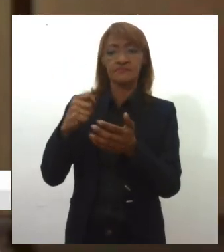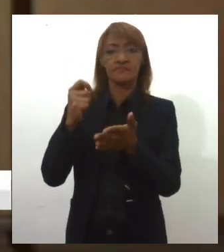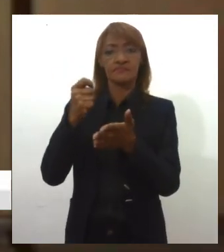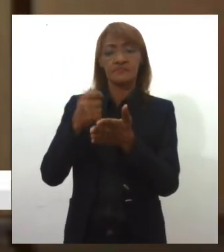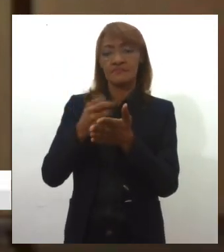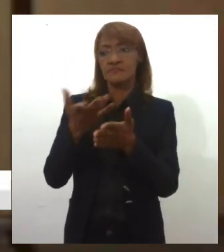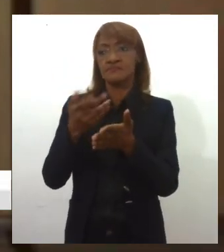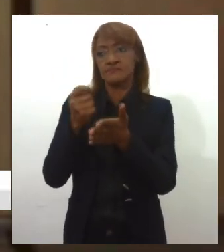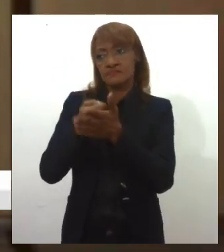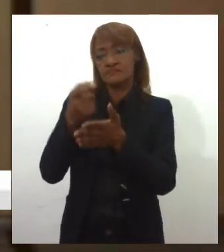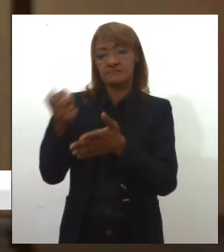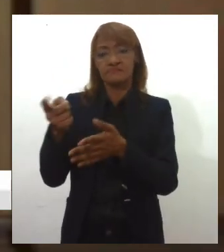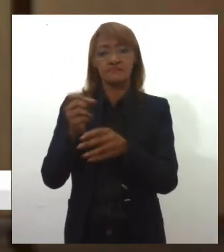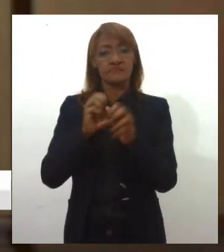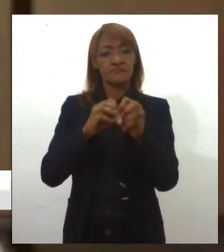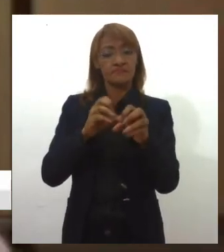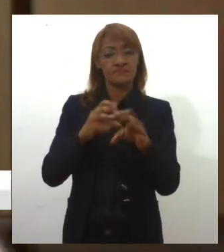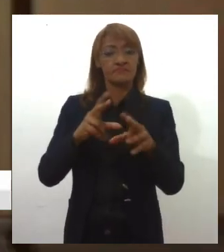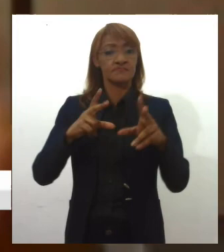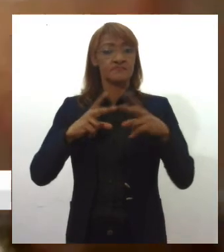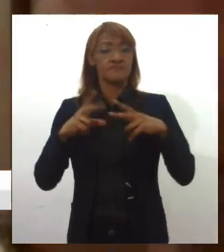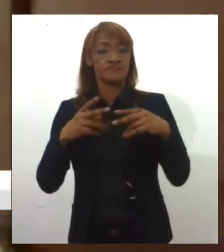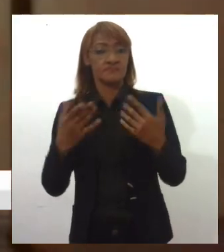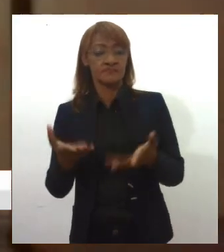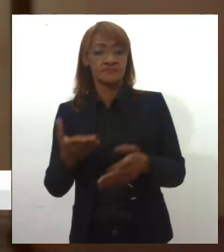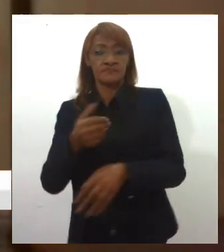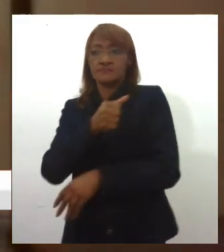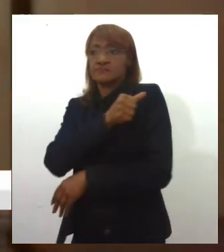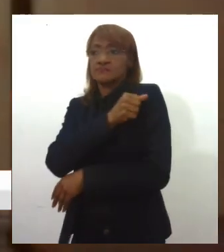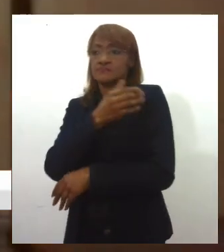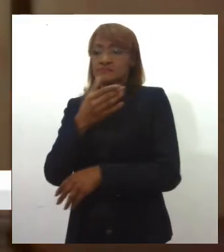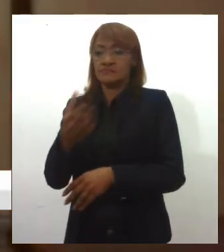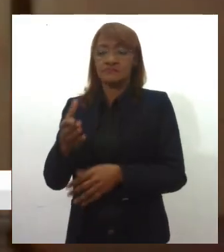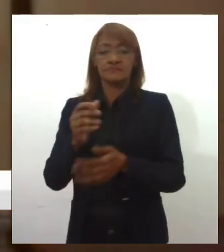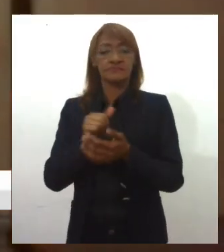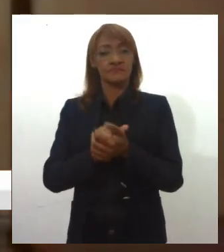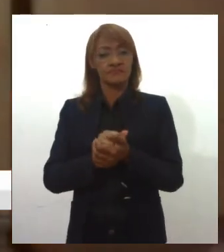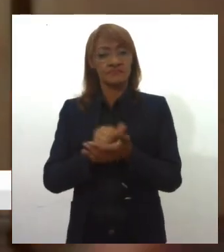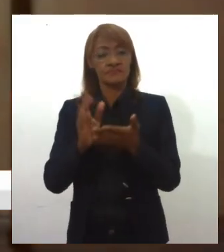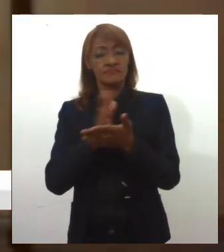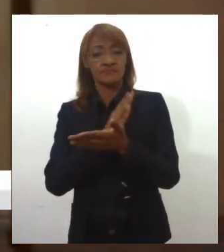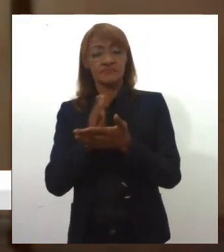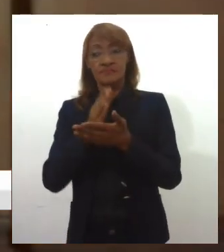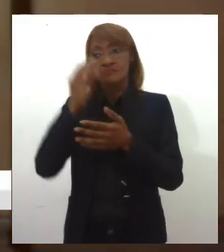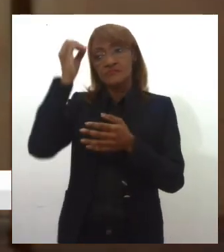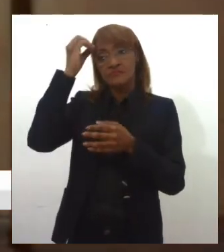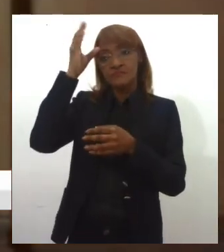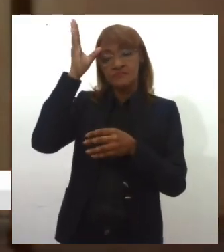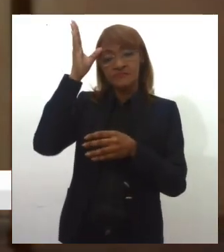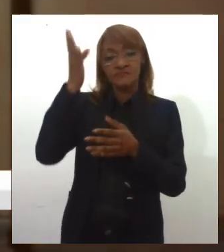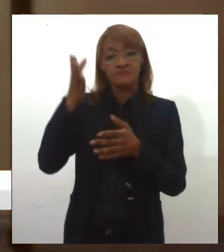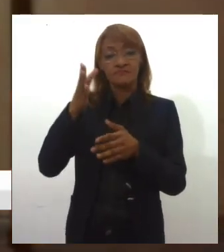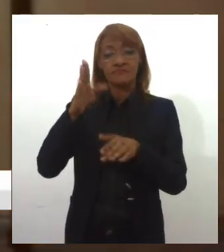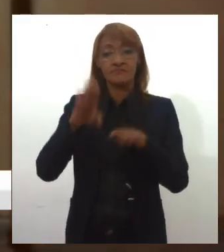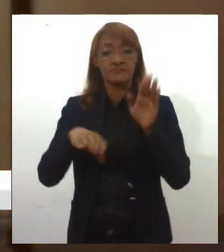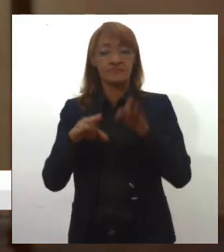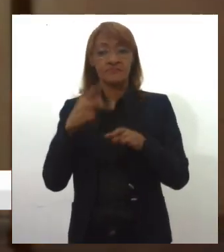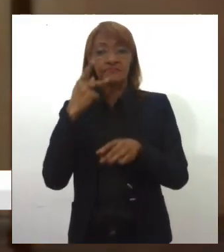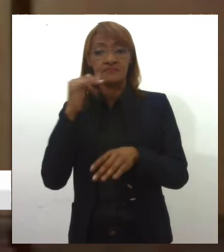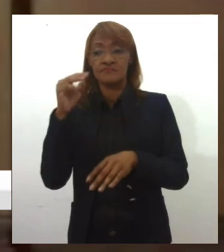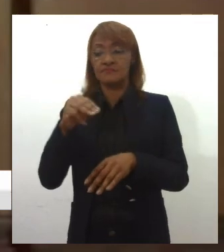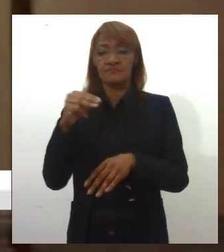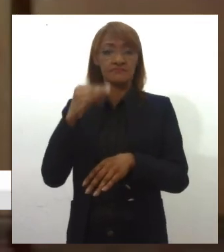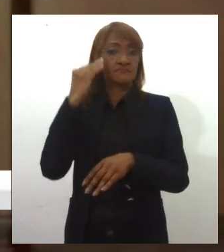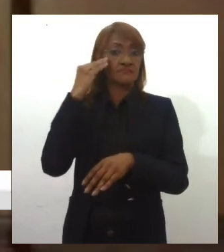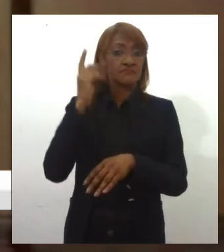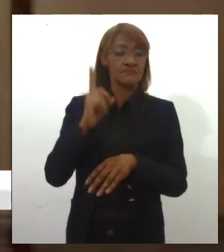aula exclusiva ali com aquele aluno, dar um reforço em um determinado conhecimento que os pais não tenham condição de